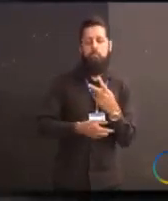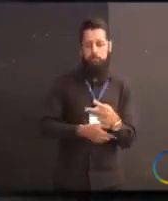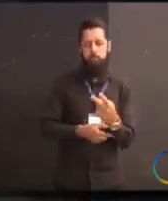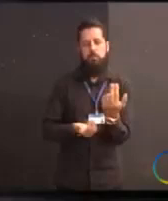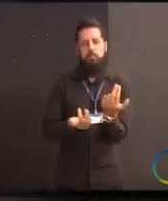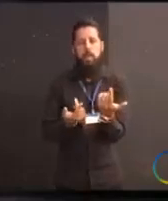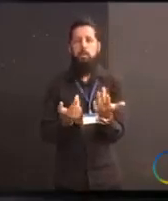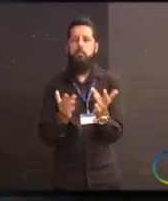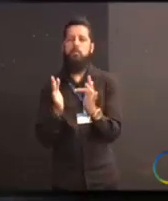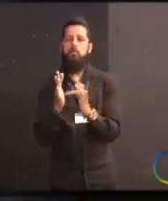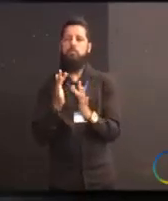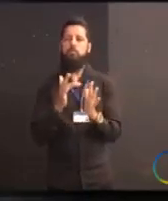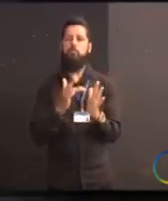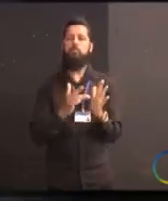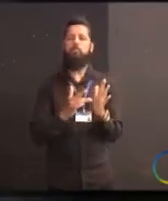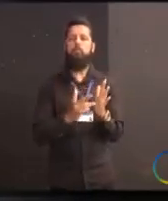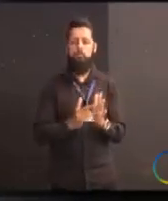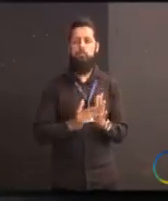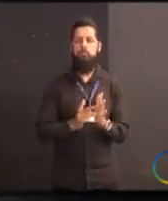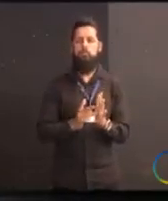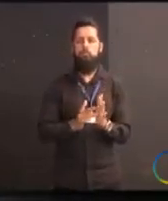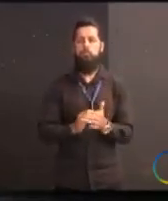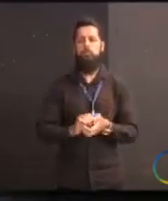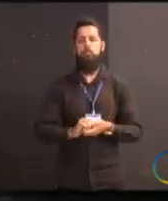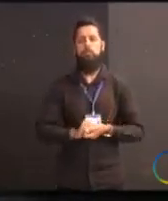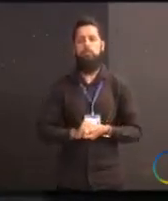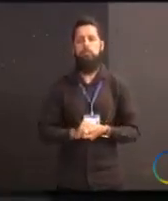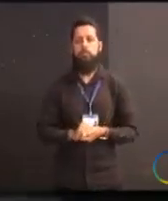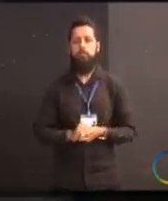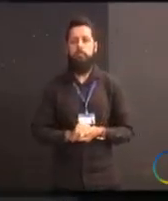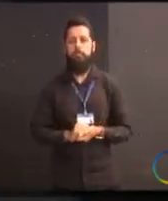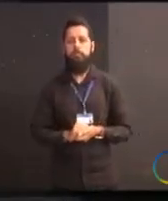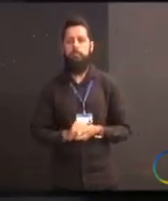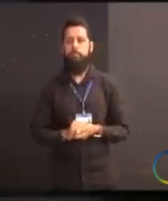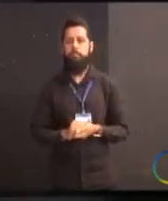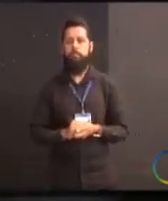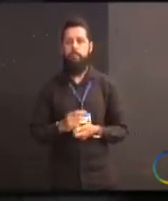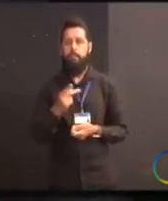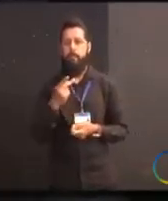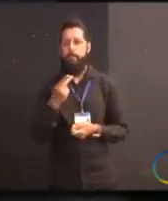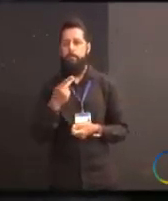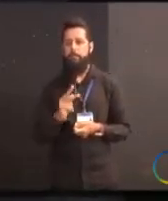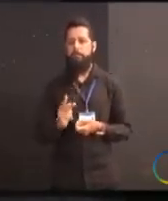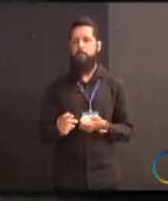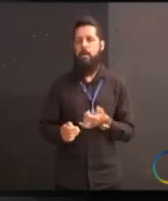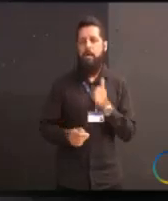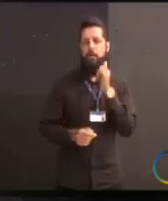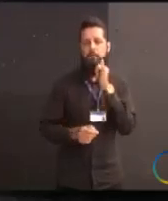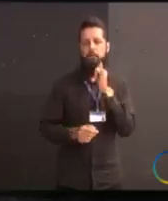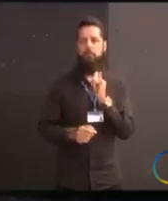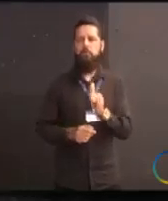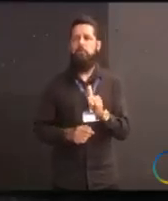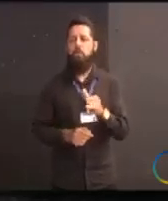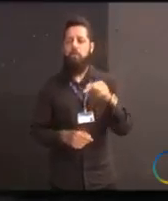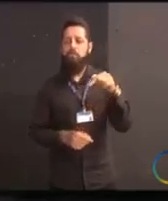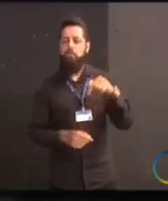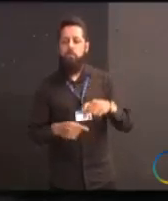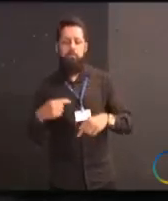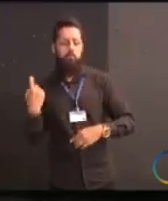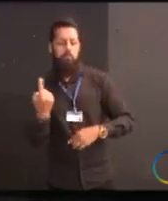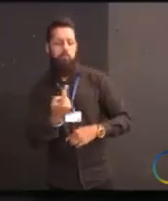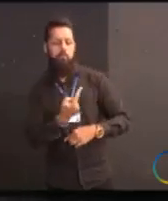cordelista, para dizer se nós de fato desejamos construir uma sociedade mais